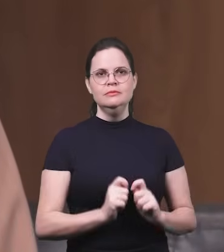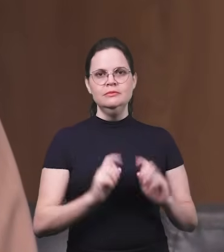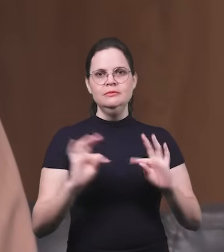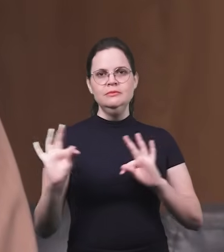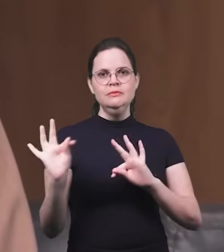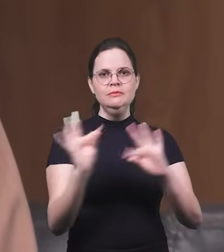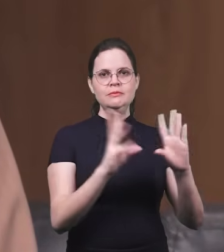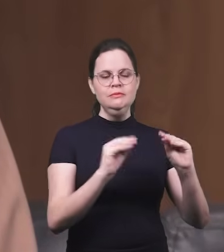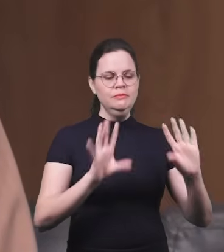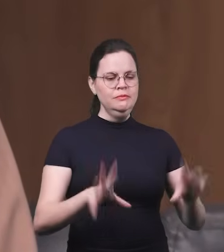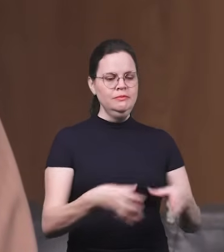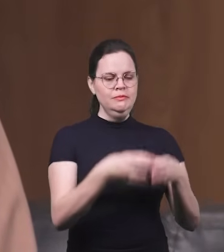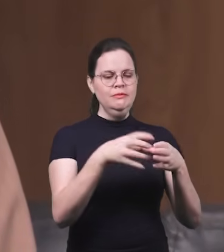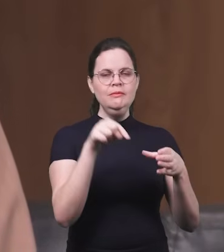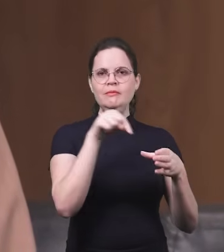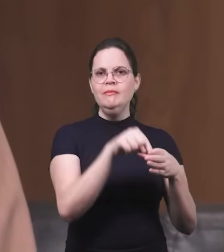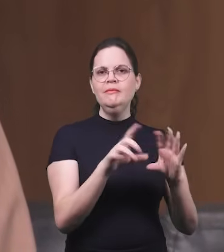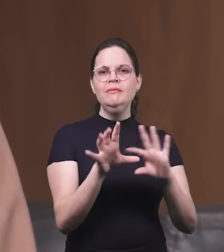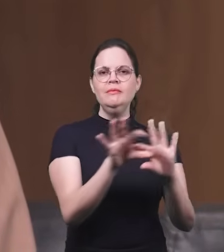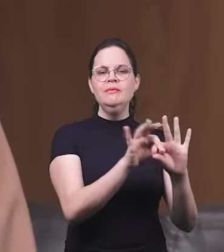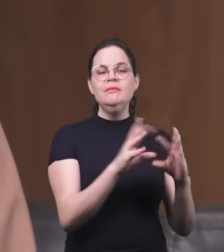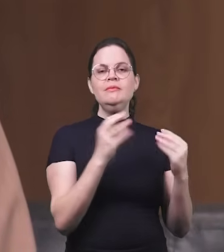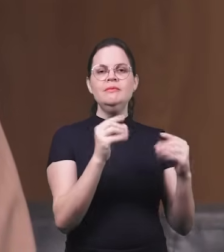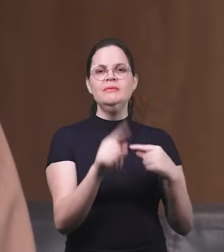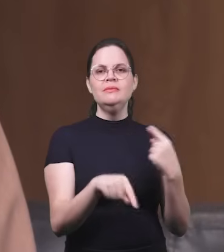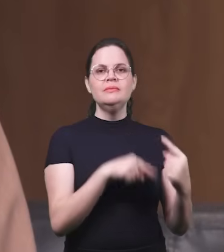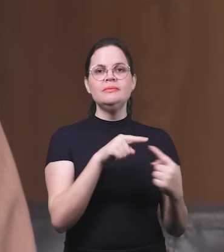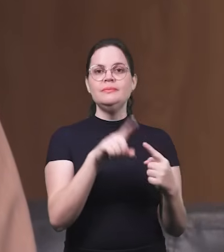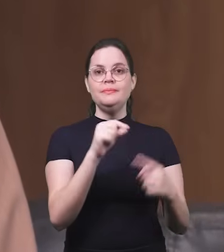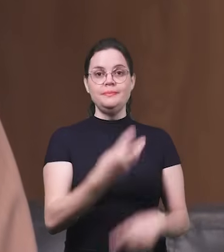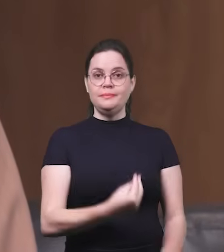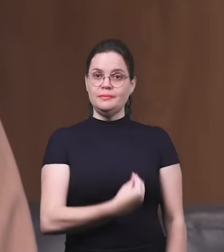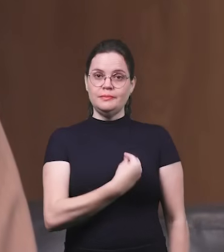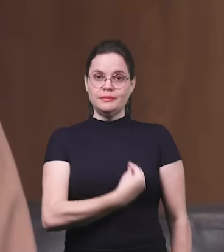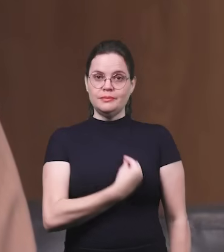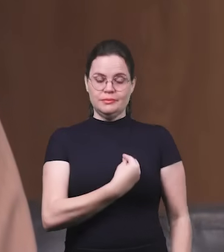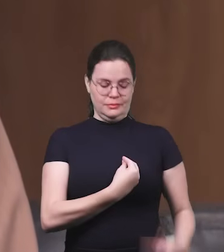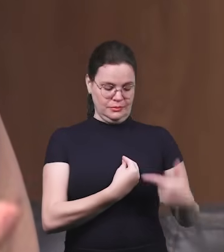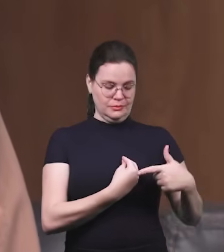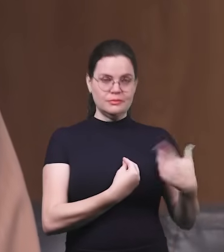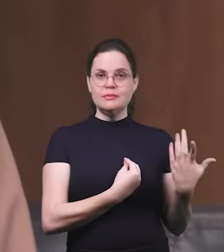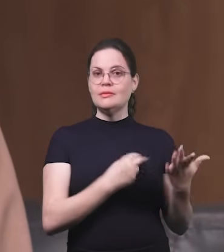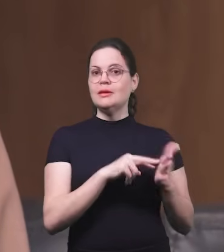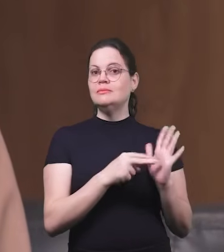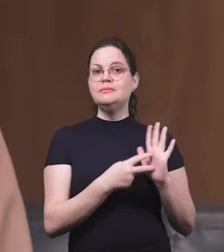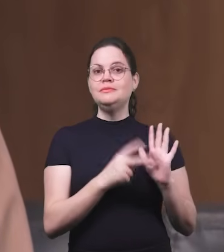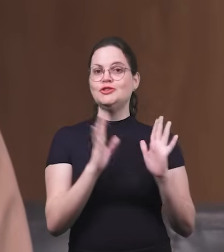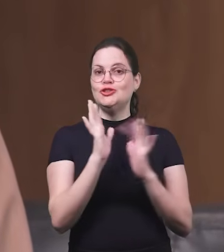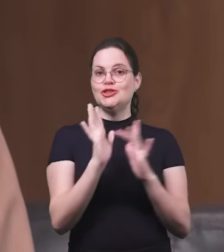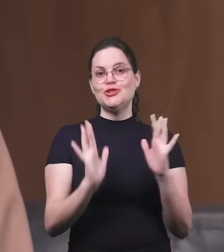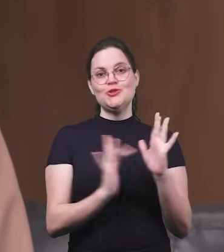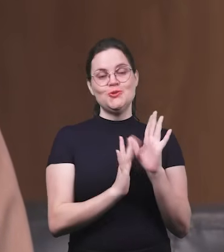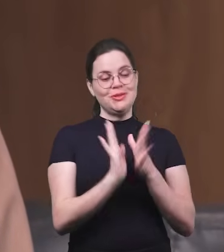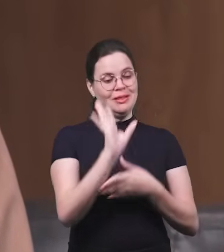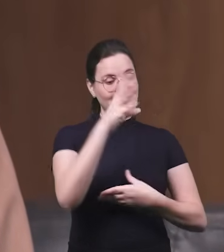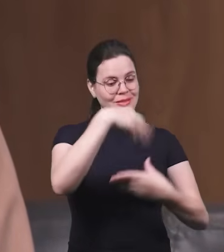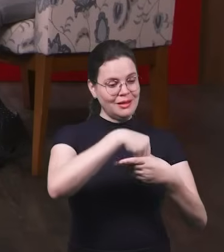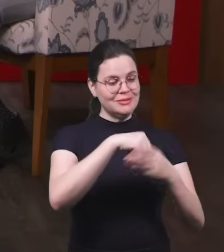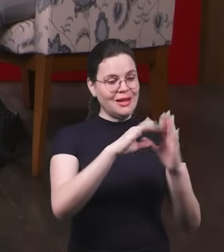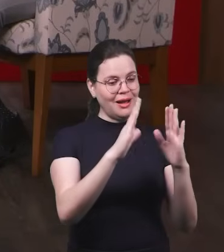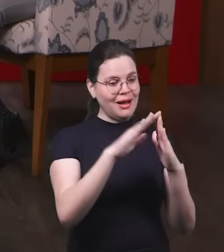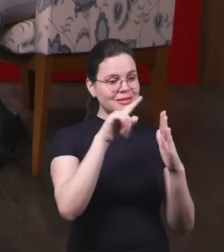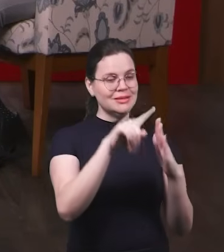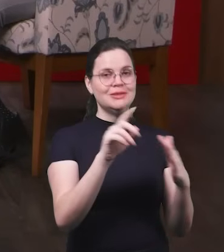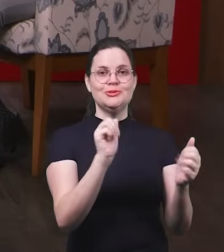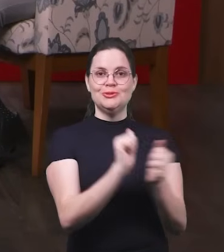todos estão envolvidos em prol da vida. E a vida é o Senhor presente Amém. dentro desse lar, não é?